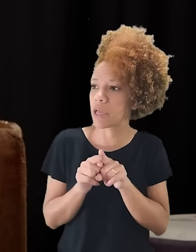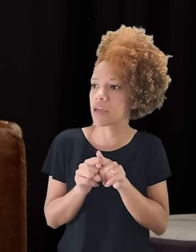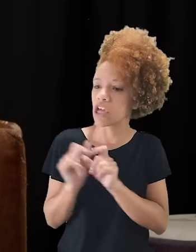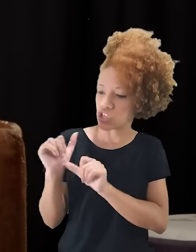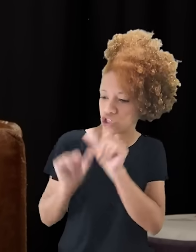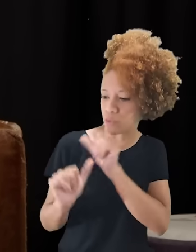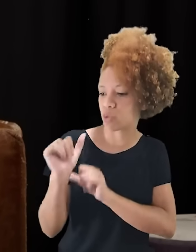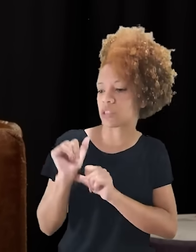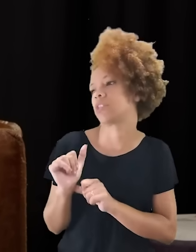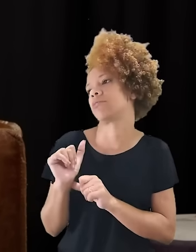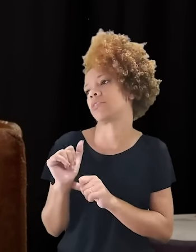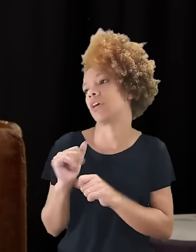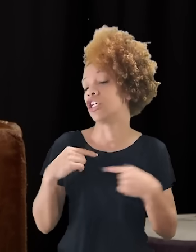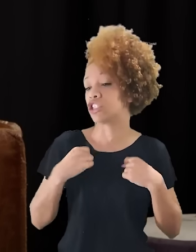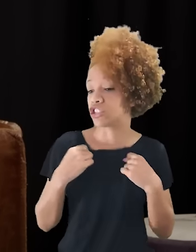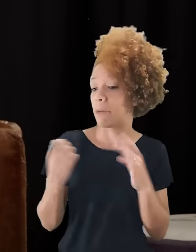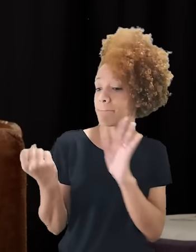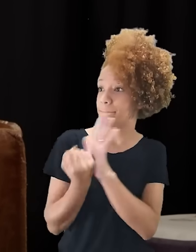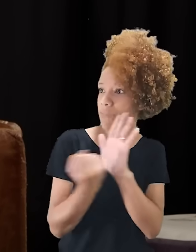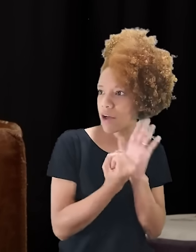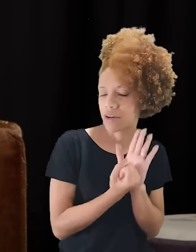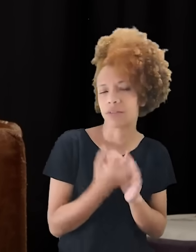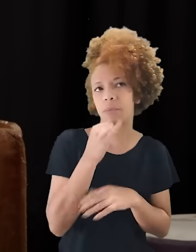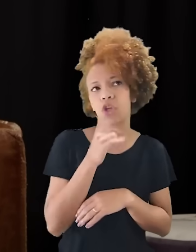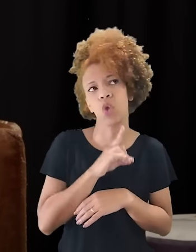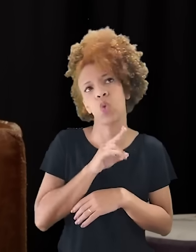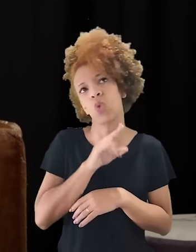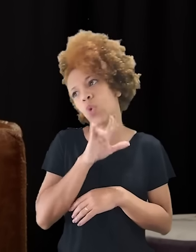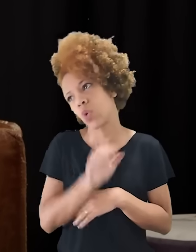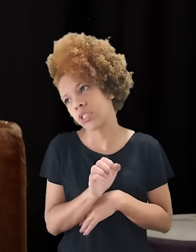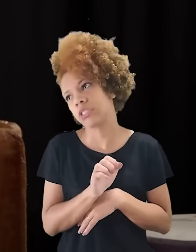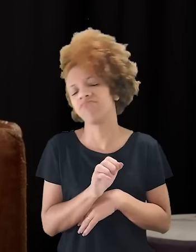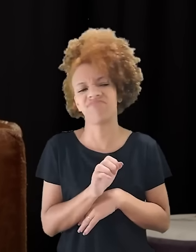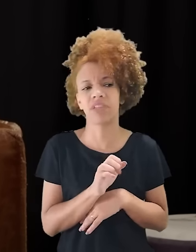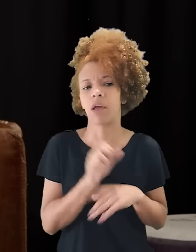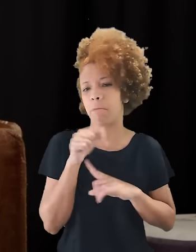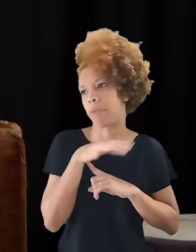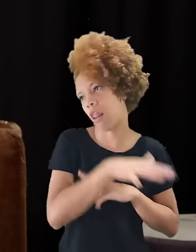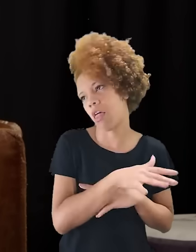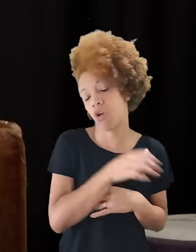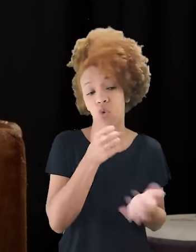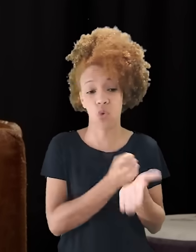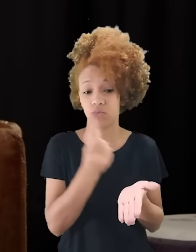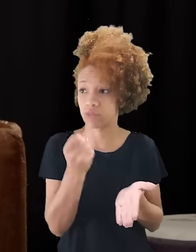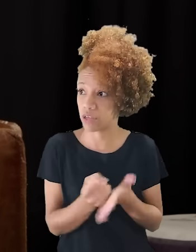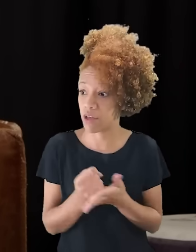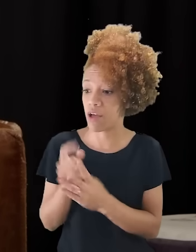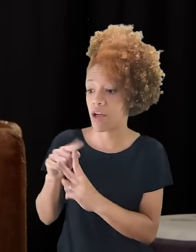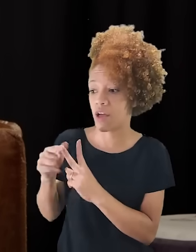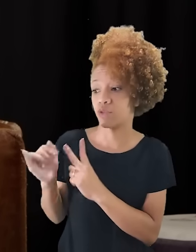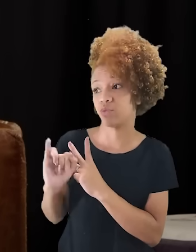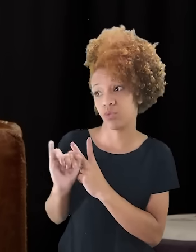repaginou de branding das marcas por exemplo a d gabana tava super flopada eles contrataram a k em